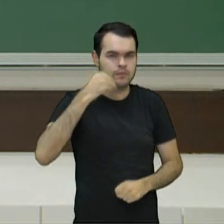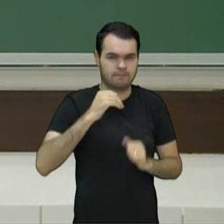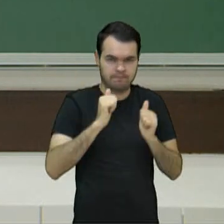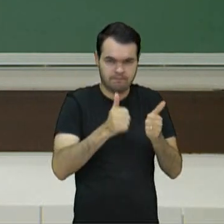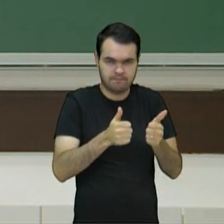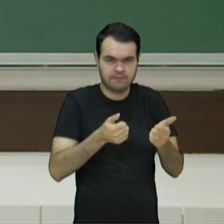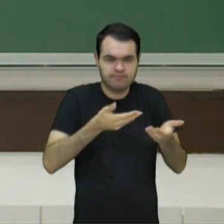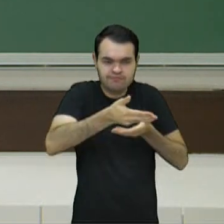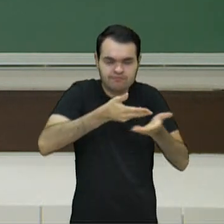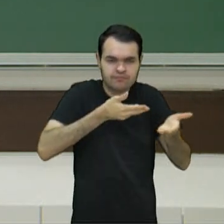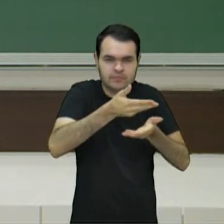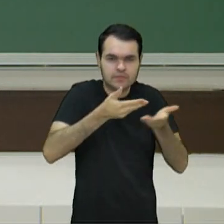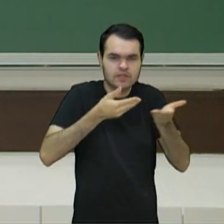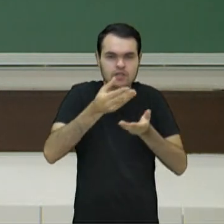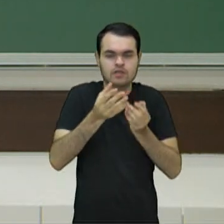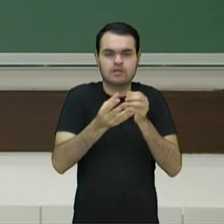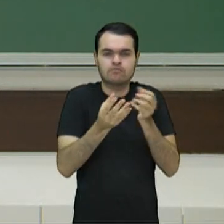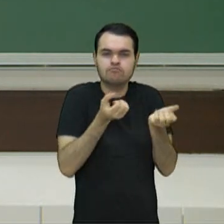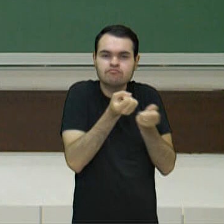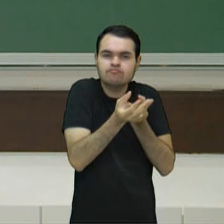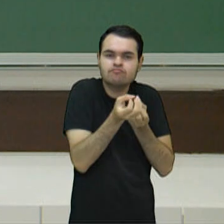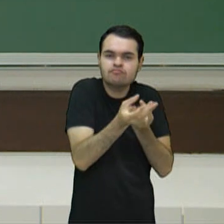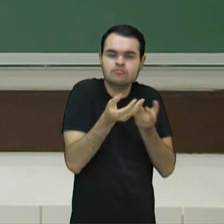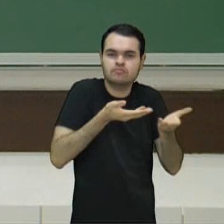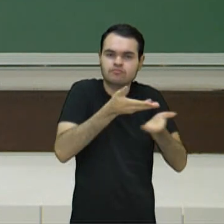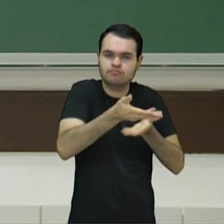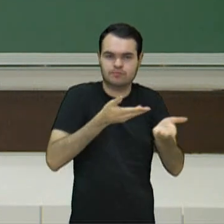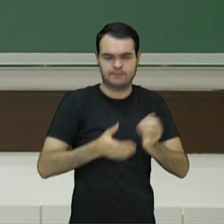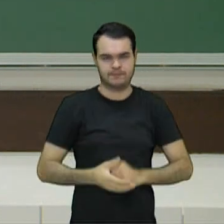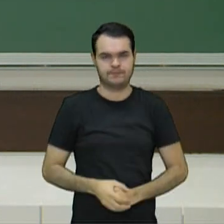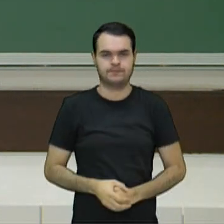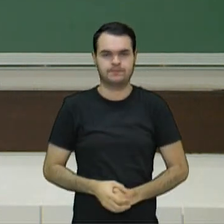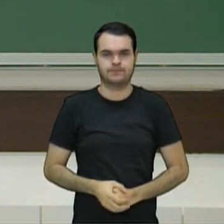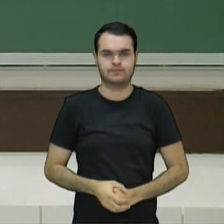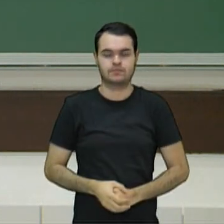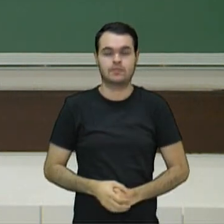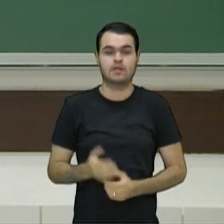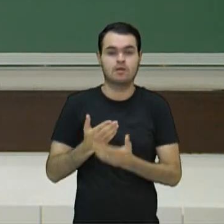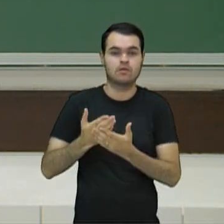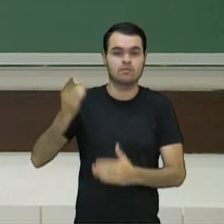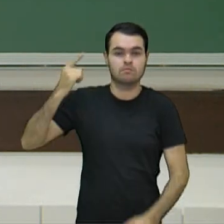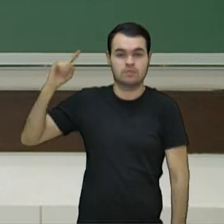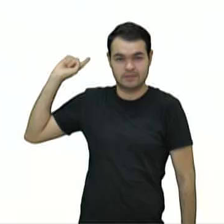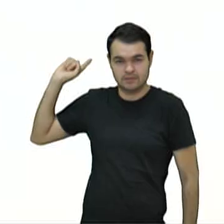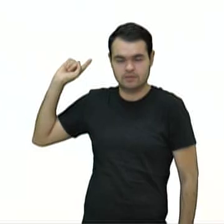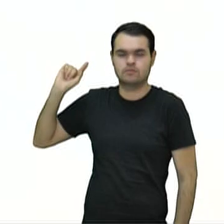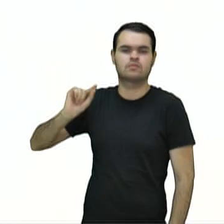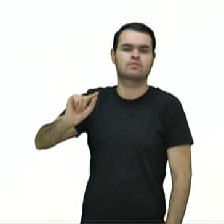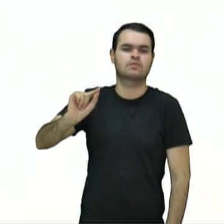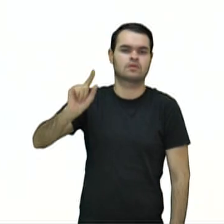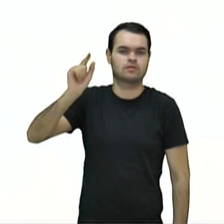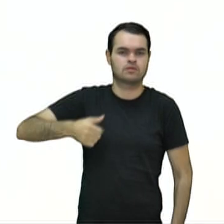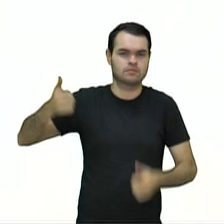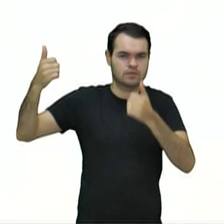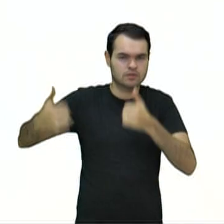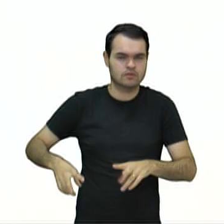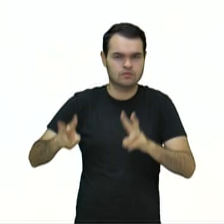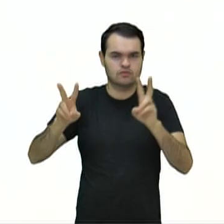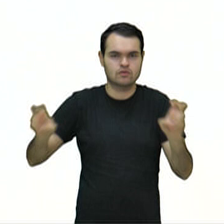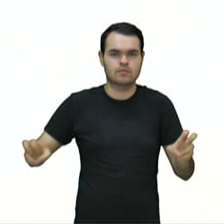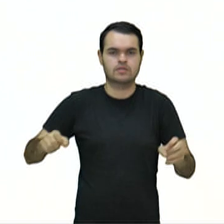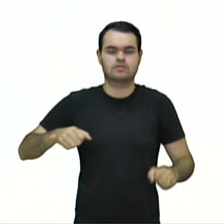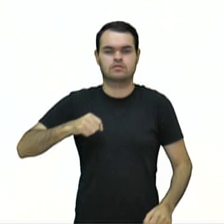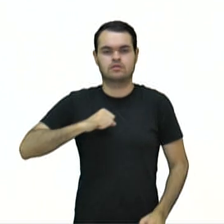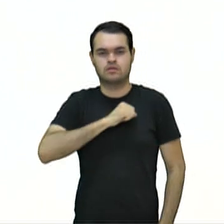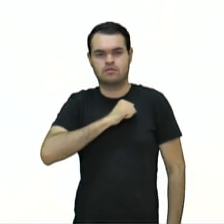ok? Então, pessoal, na aula passada nós falamos sobre as citações dos heróis